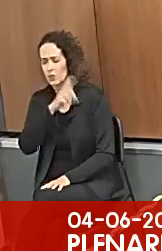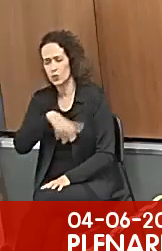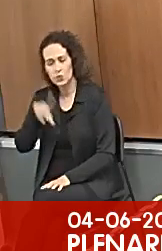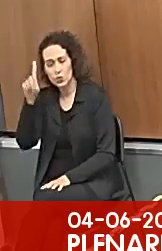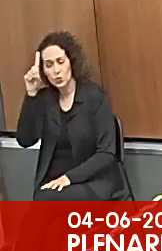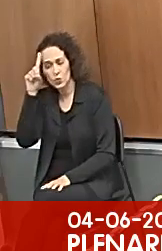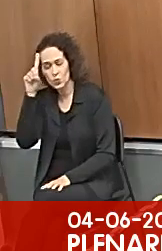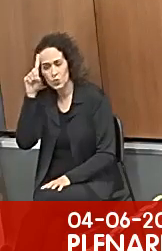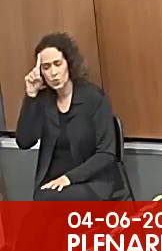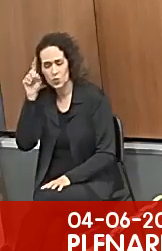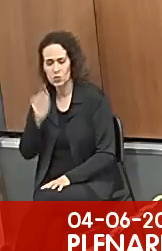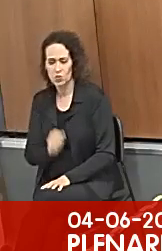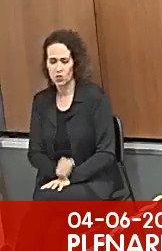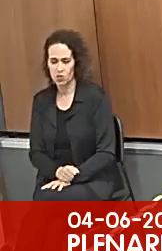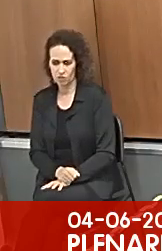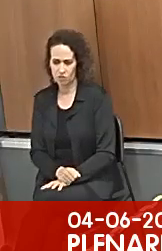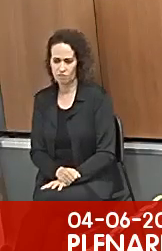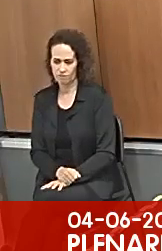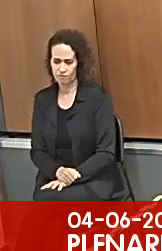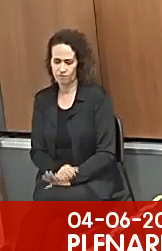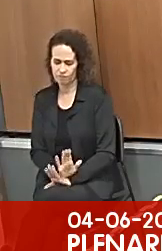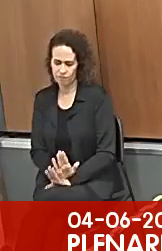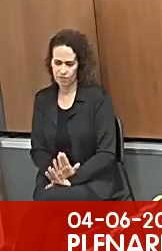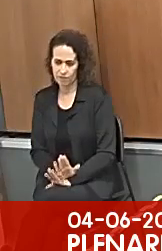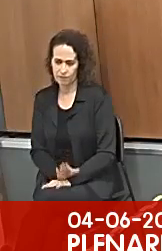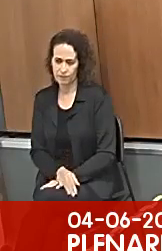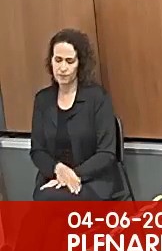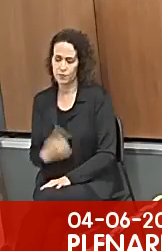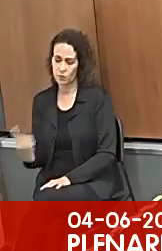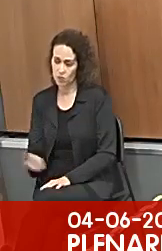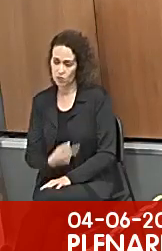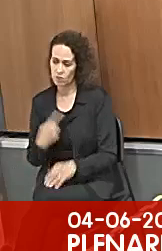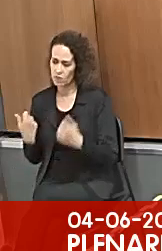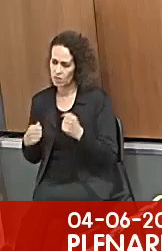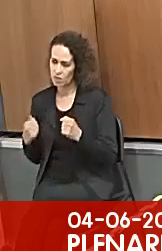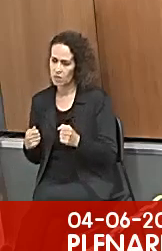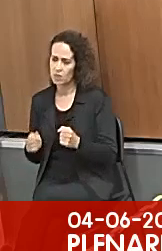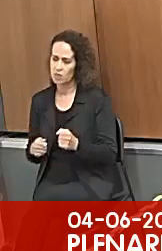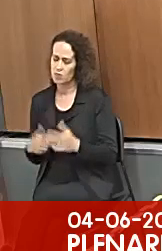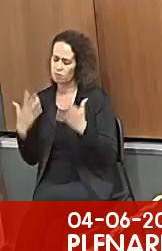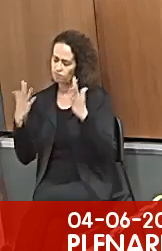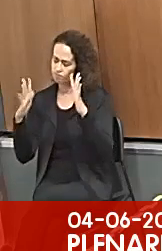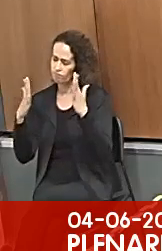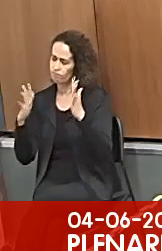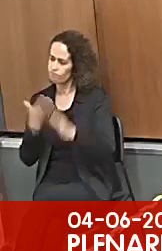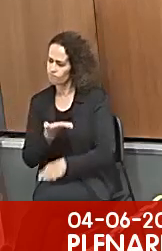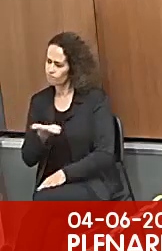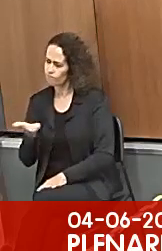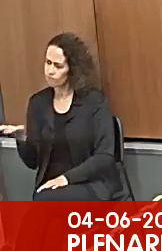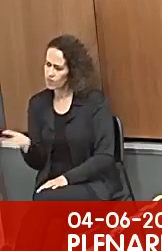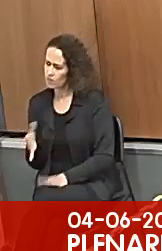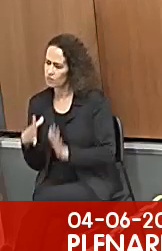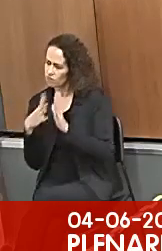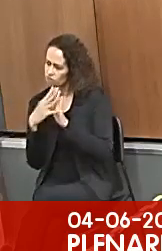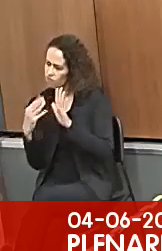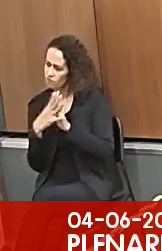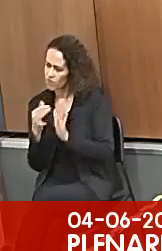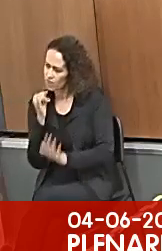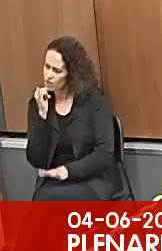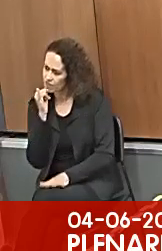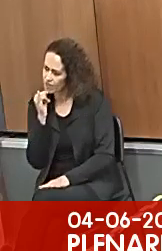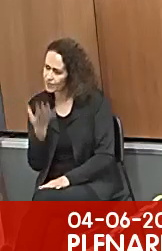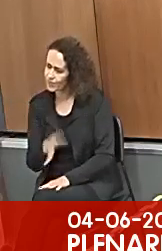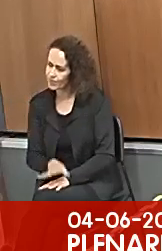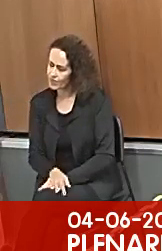que não é diferente da dificuldade do mundo, mas temos que homenageá-las porque vocês são exemplo, porque conseguiram